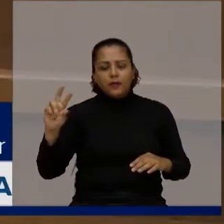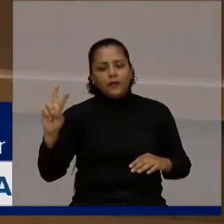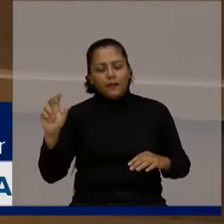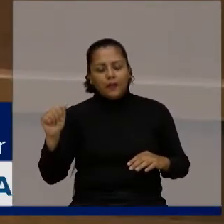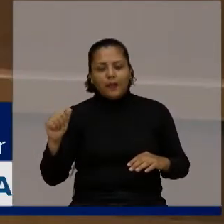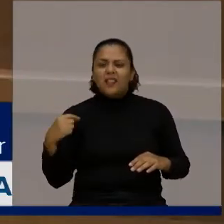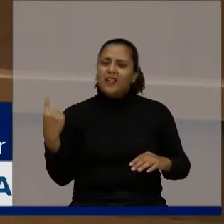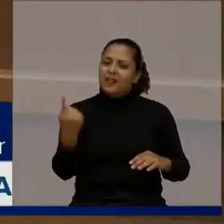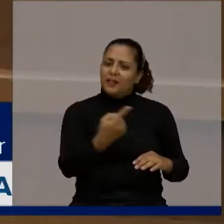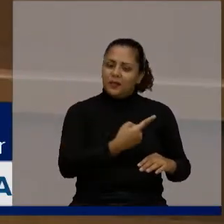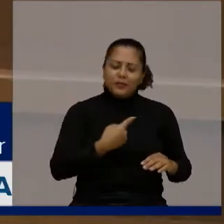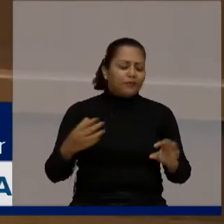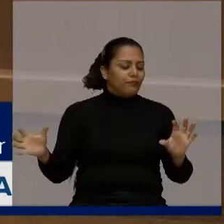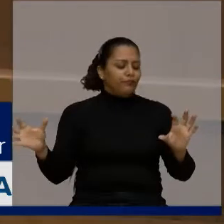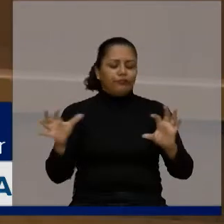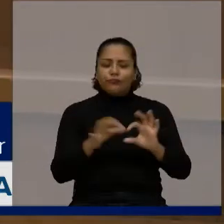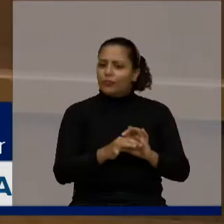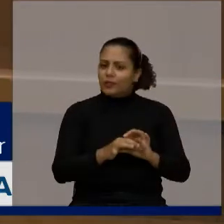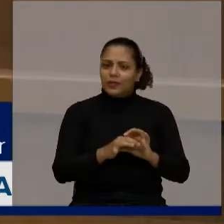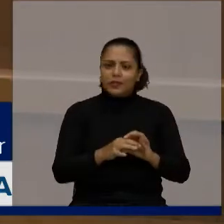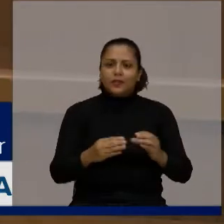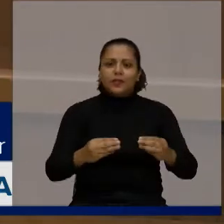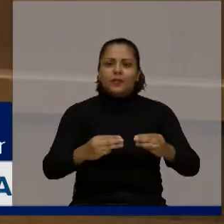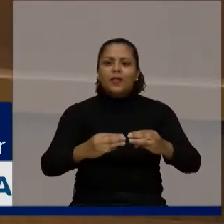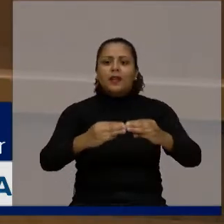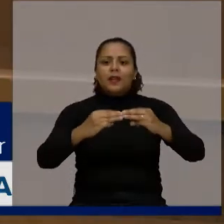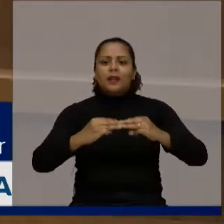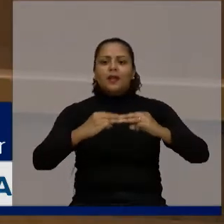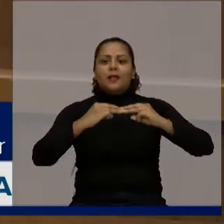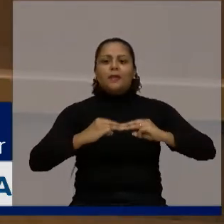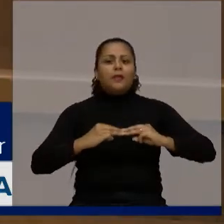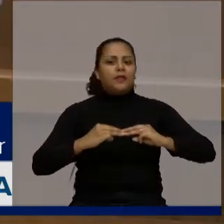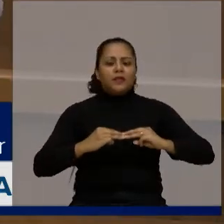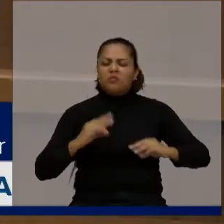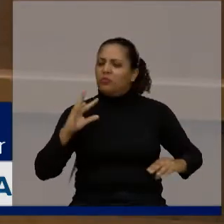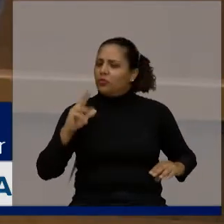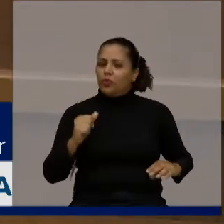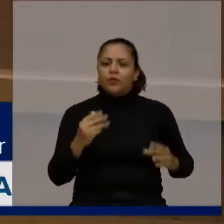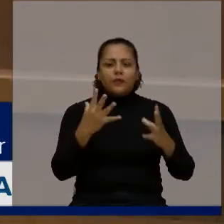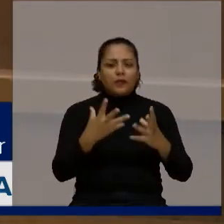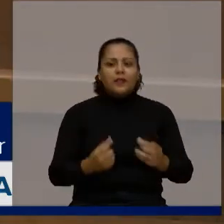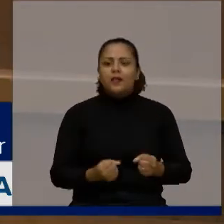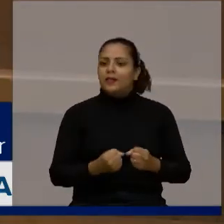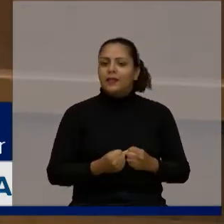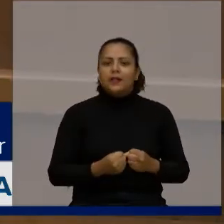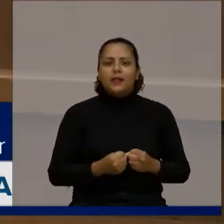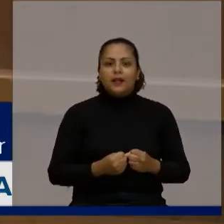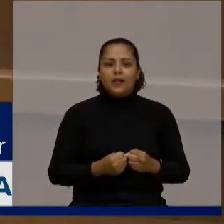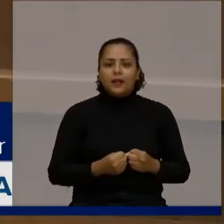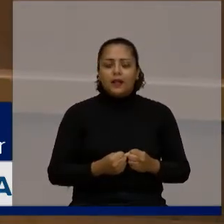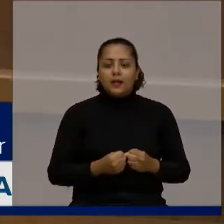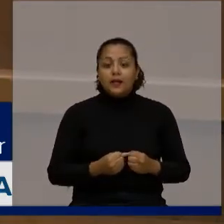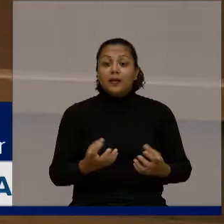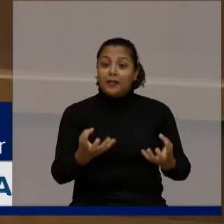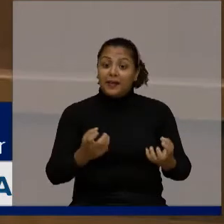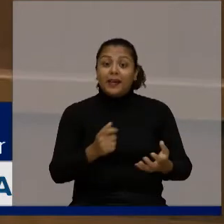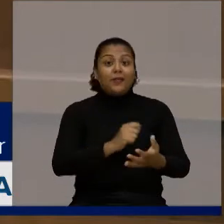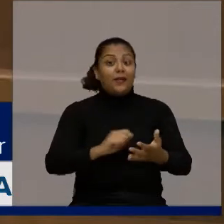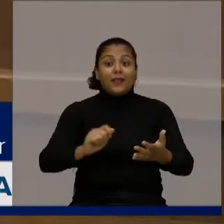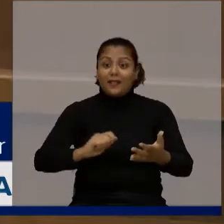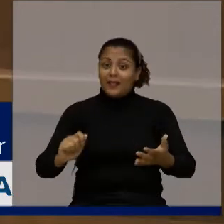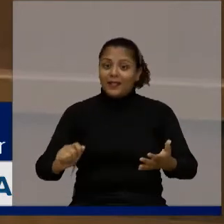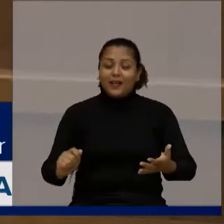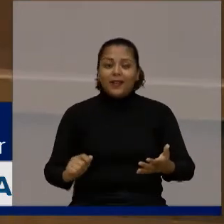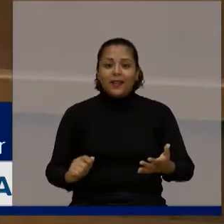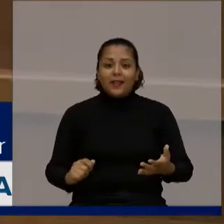que nos honra de aprovar e sem dúvida vai ser aprovado unanimemente. Quero se possível, assiná-la também, né? E